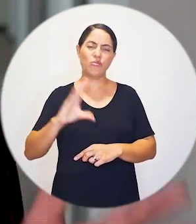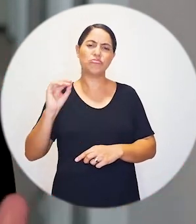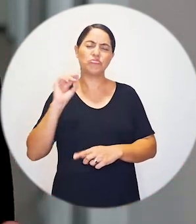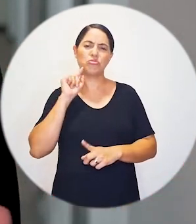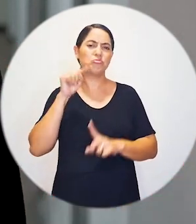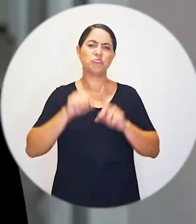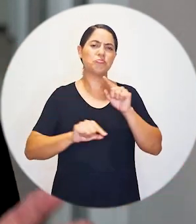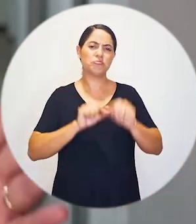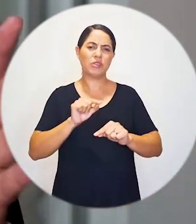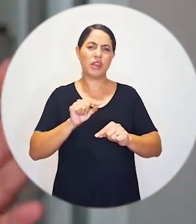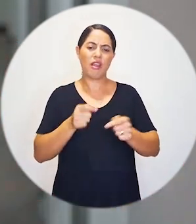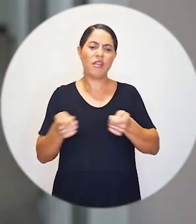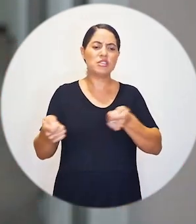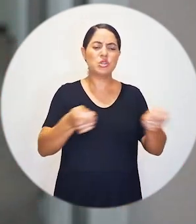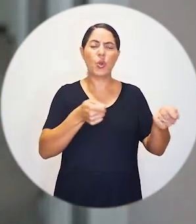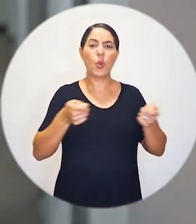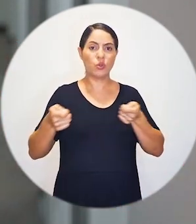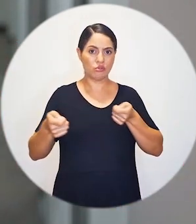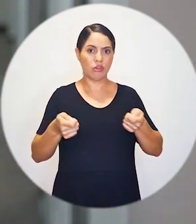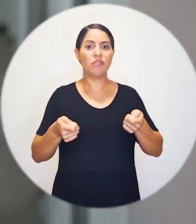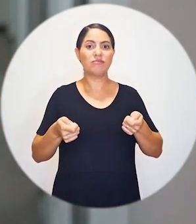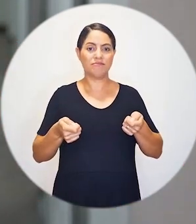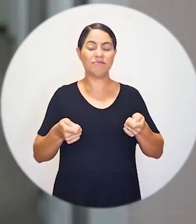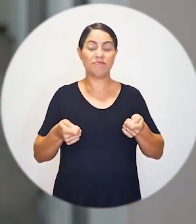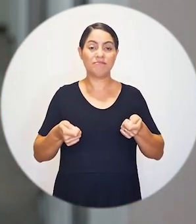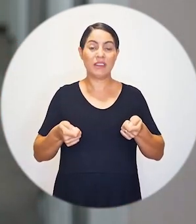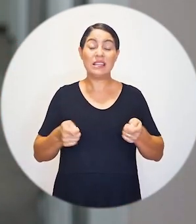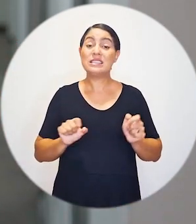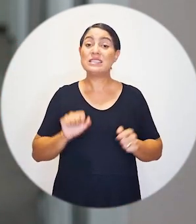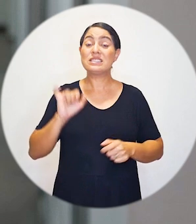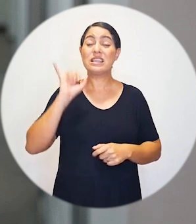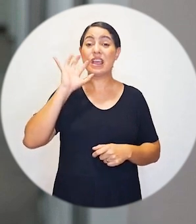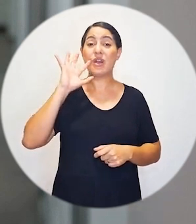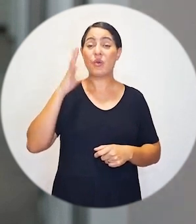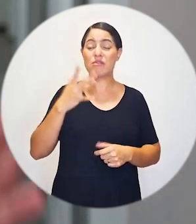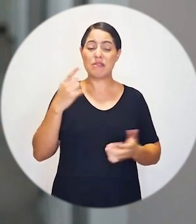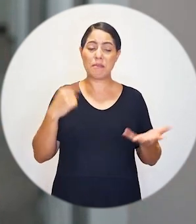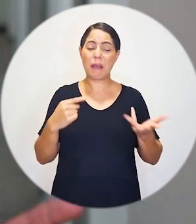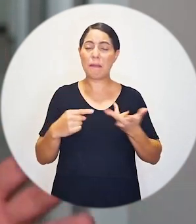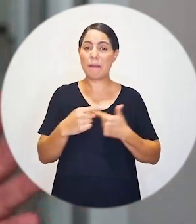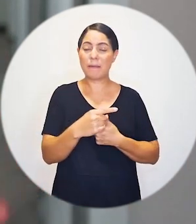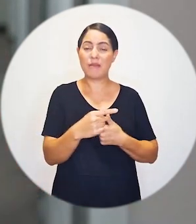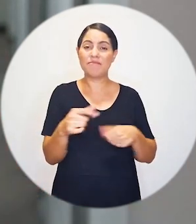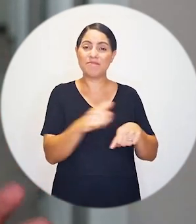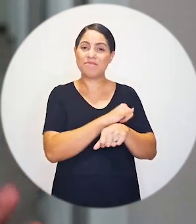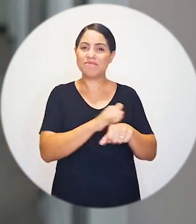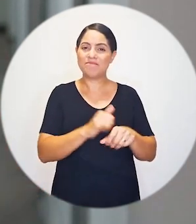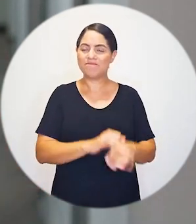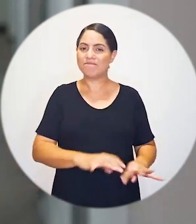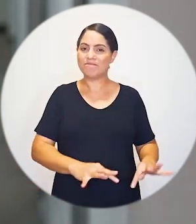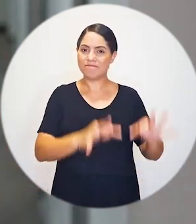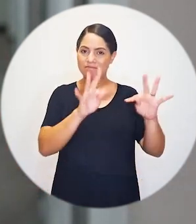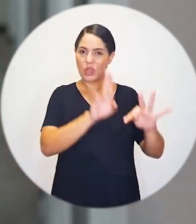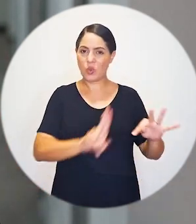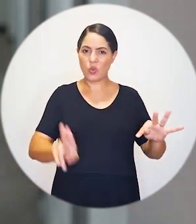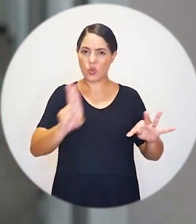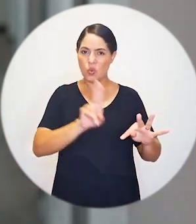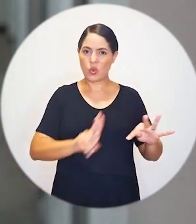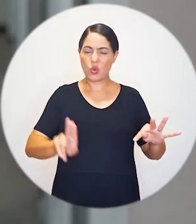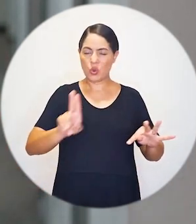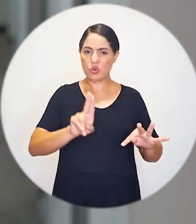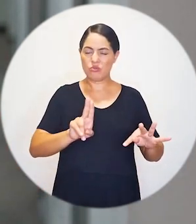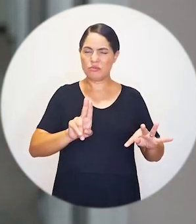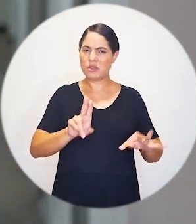fazer esse controle e denunciar e lutar contra todas as medidas que estejam a utilizar a tecnologia